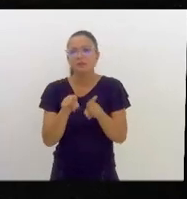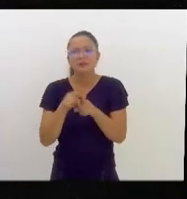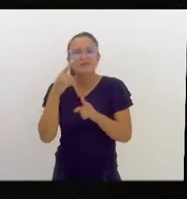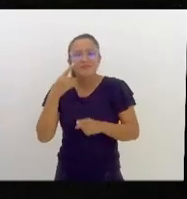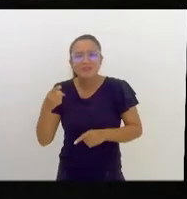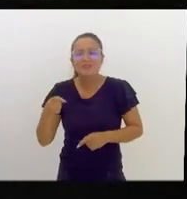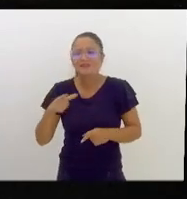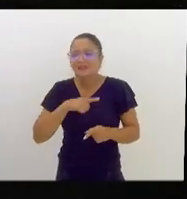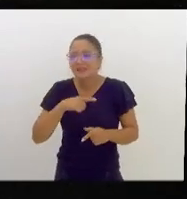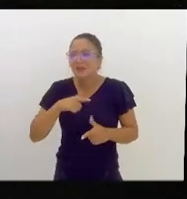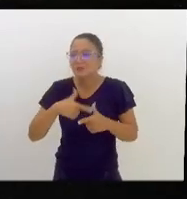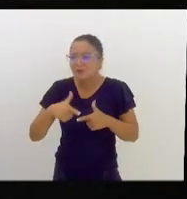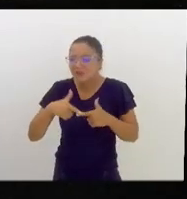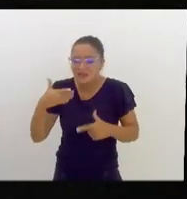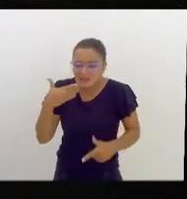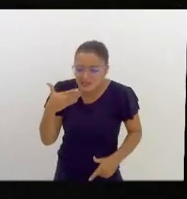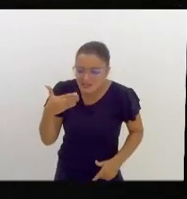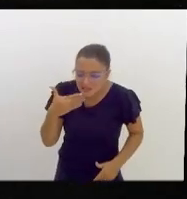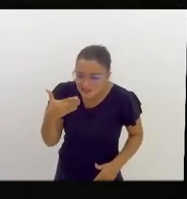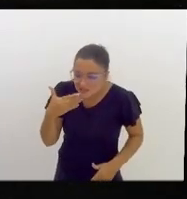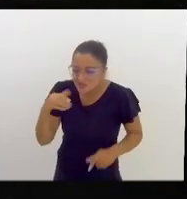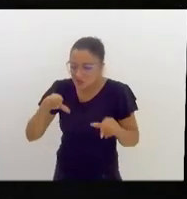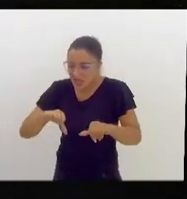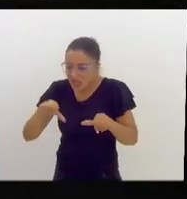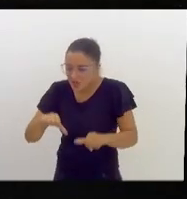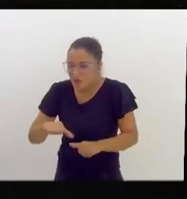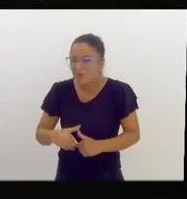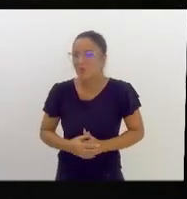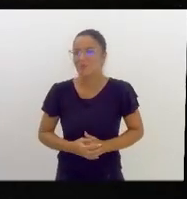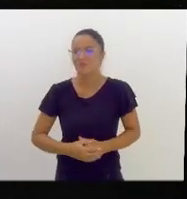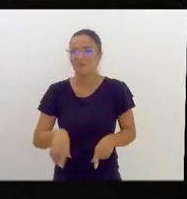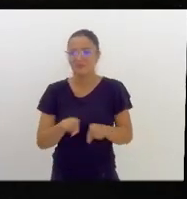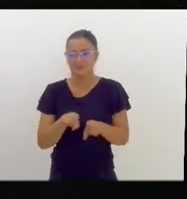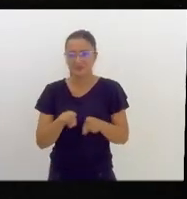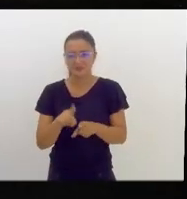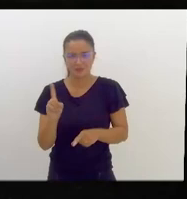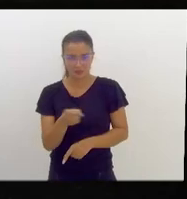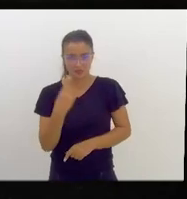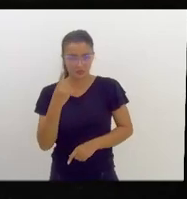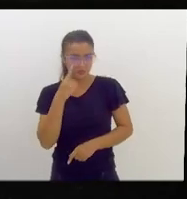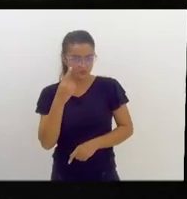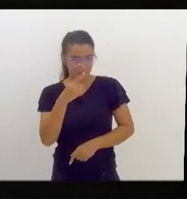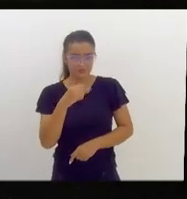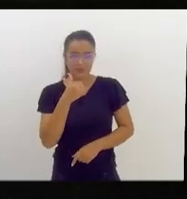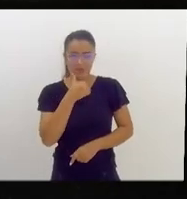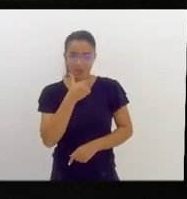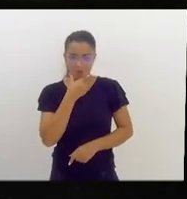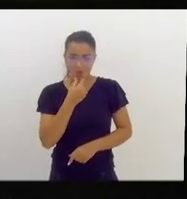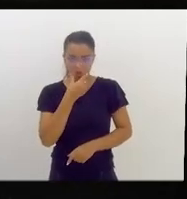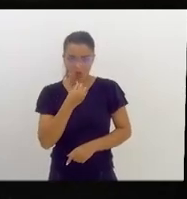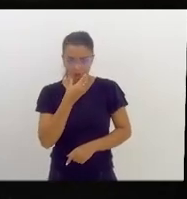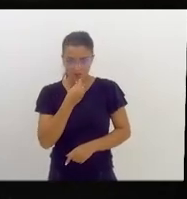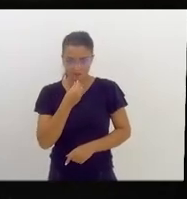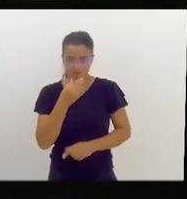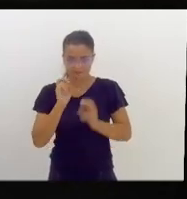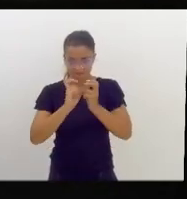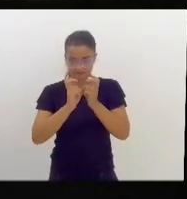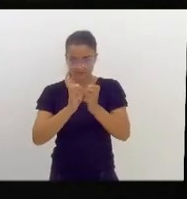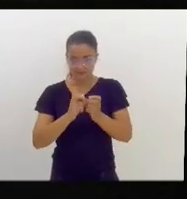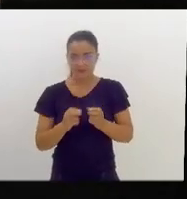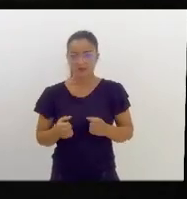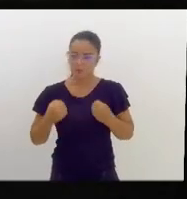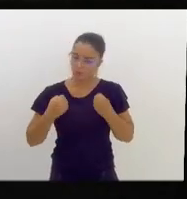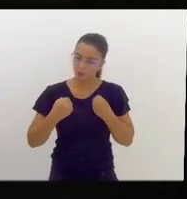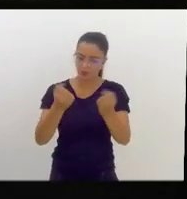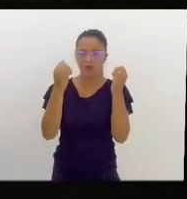dormentes, vimos o condutor, né, quando tivemos que iremos fazer uma vistoria mais detalhada,